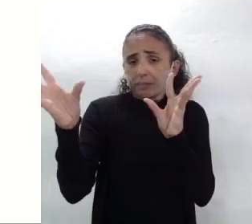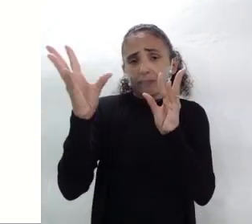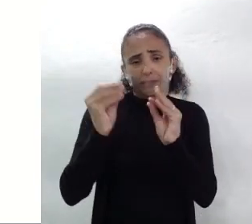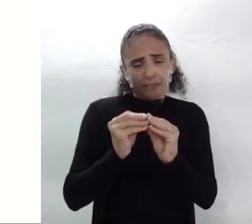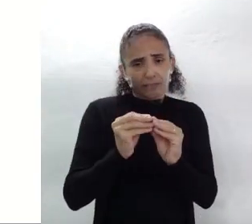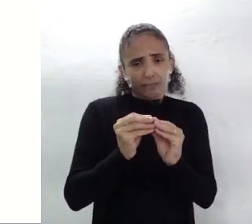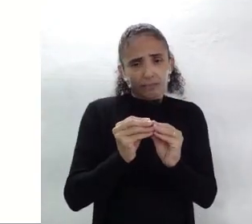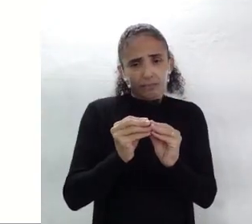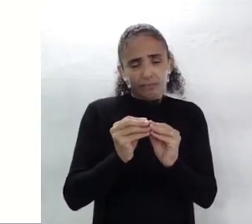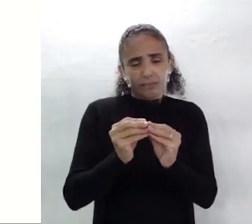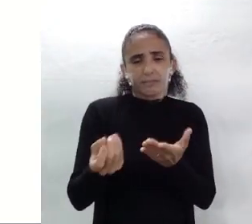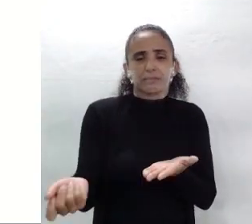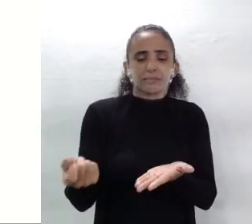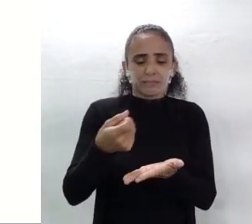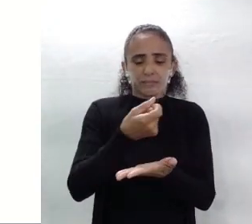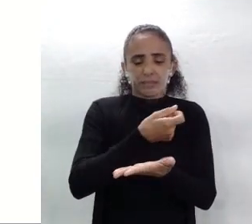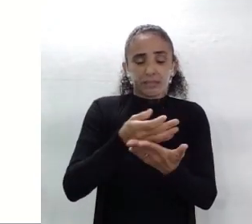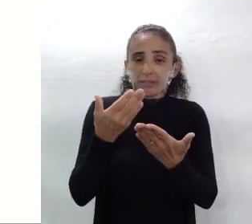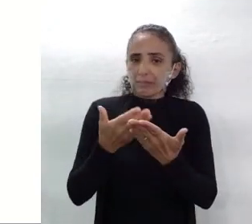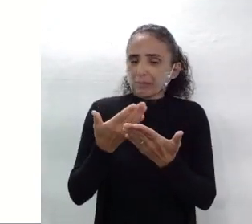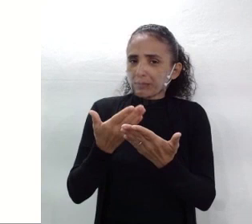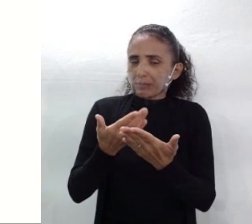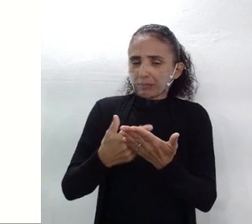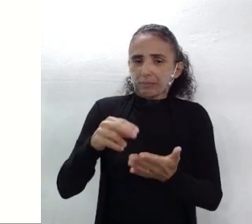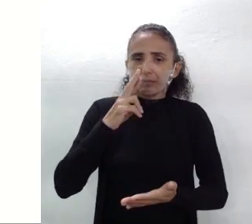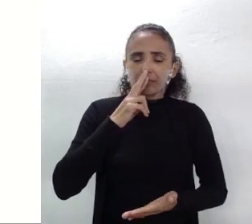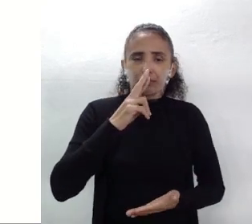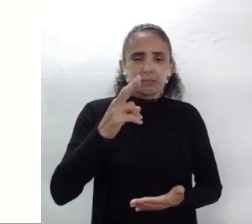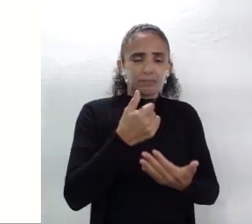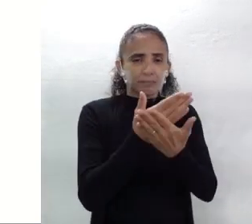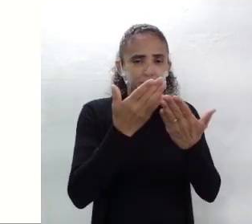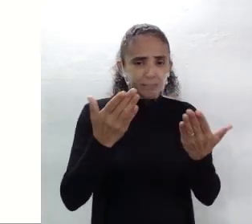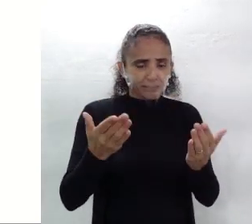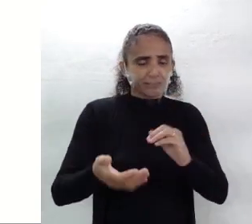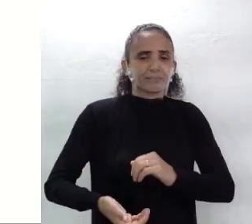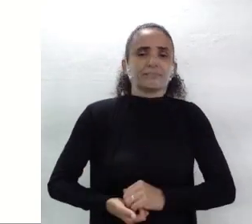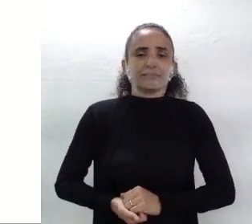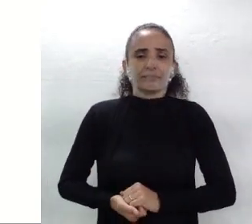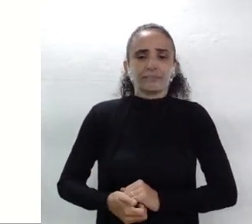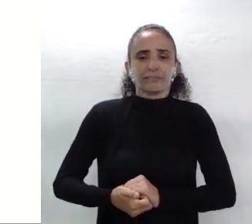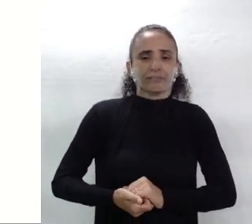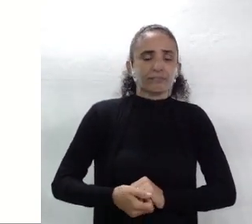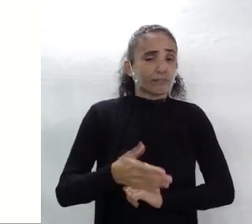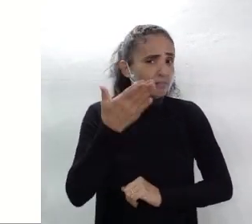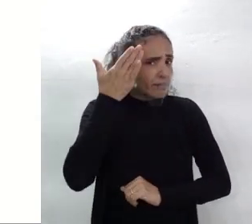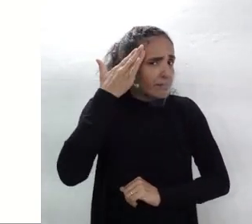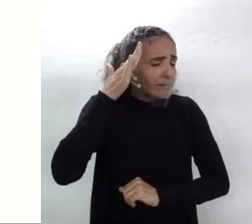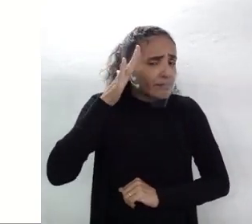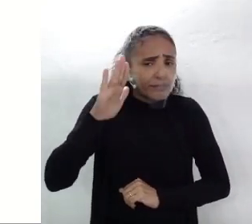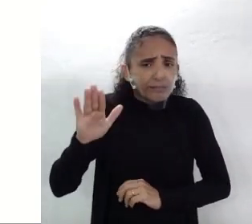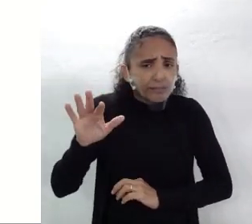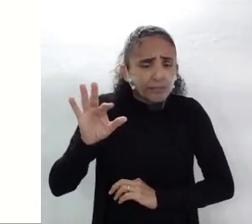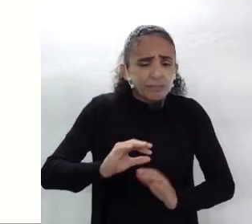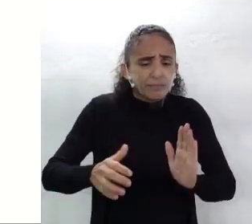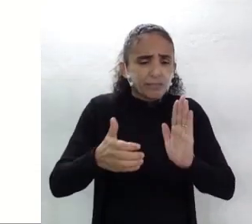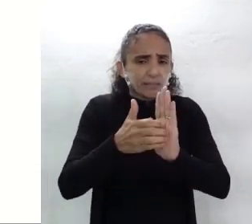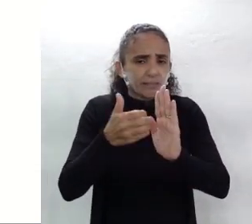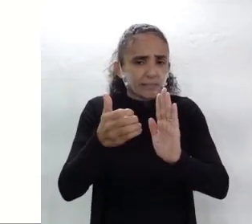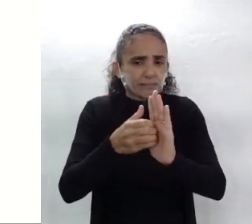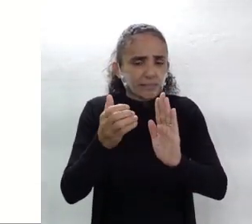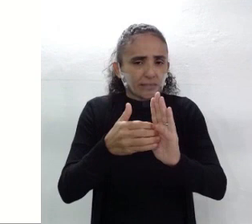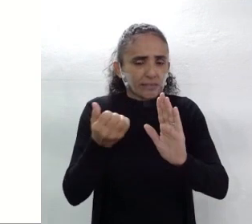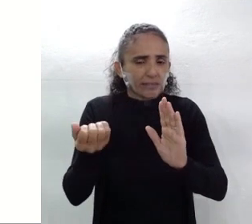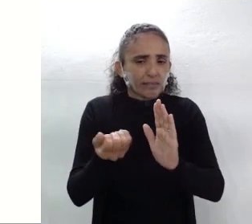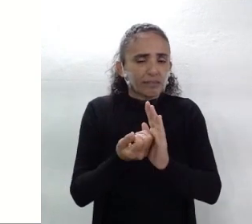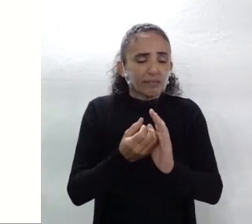vai resolver da seguinte maneira na equação polinomial. Então, ó, se a gente não sabe, a gente vai tirar o valor e colocar